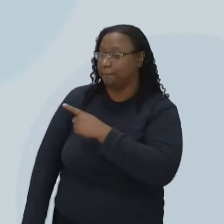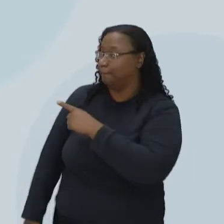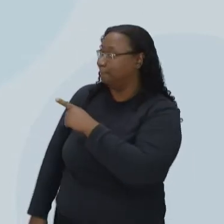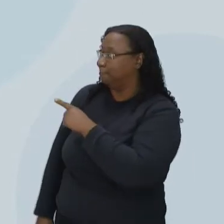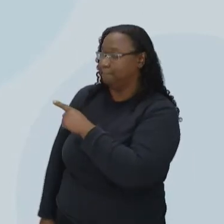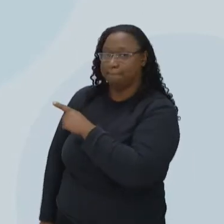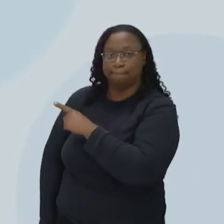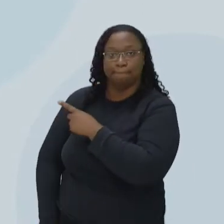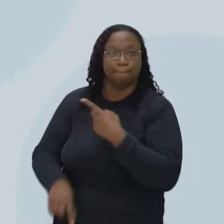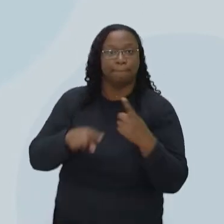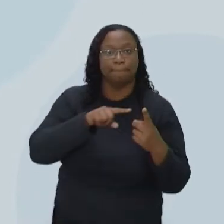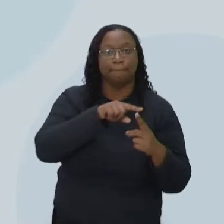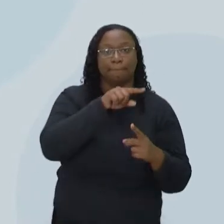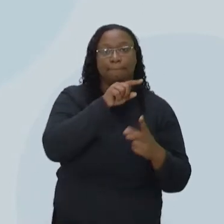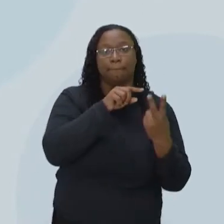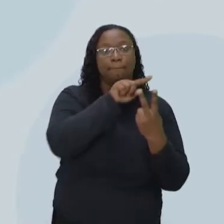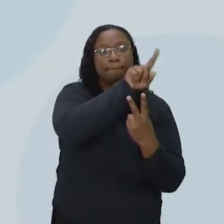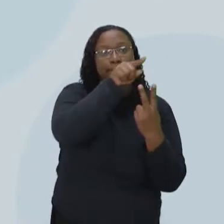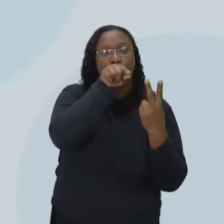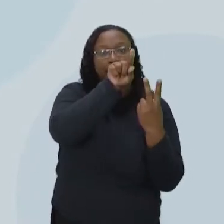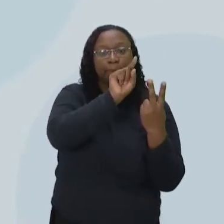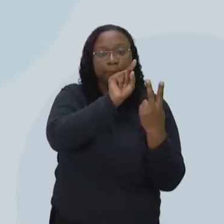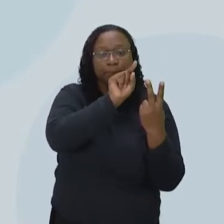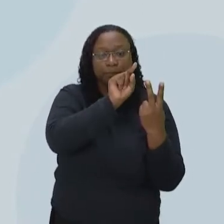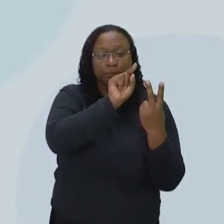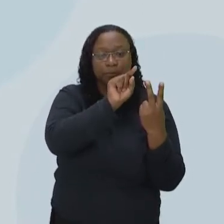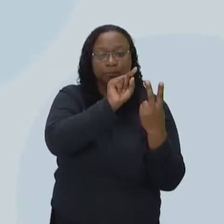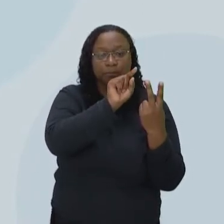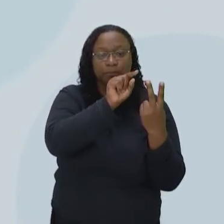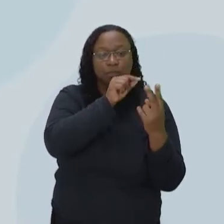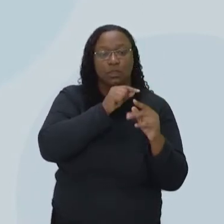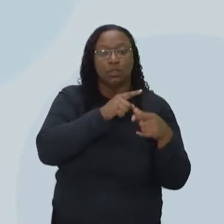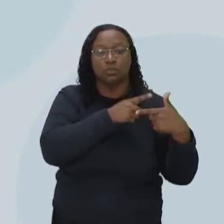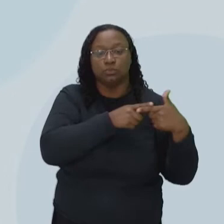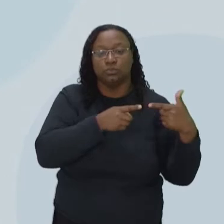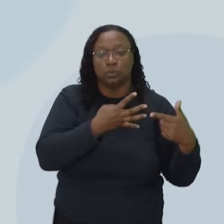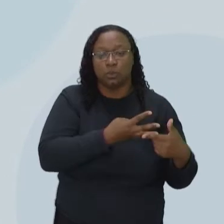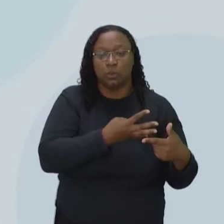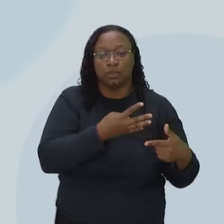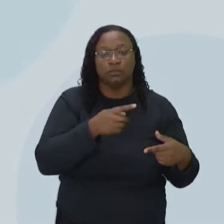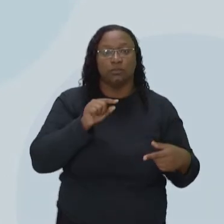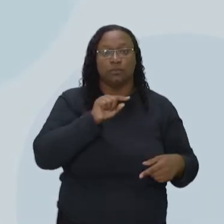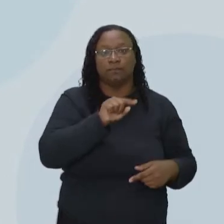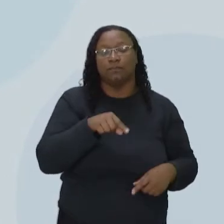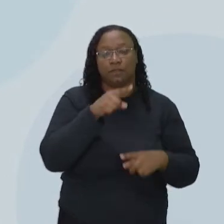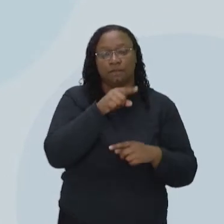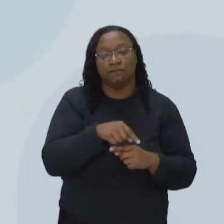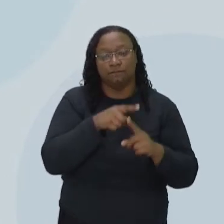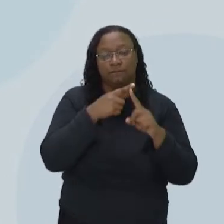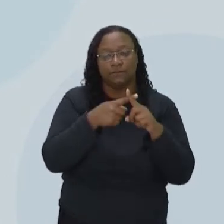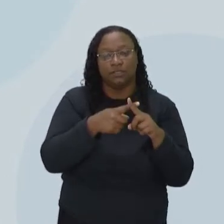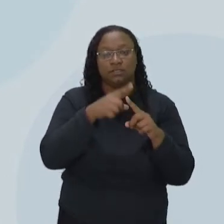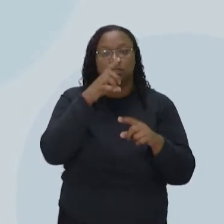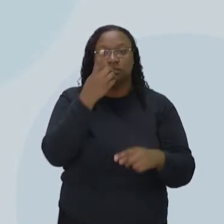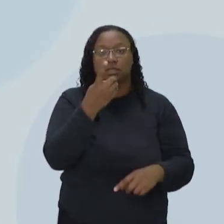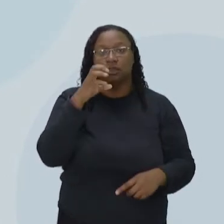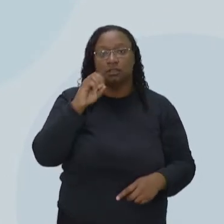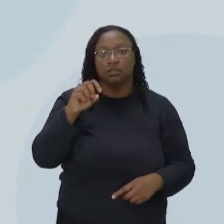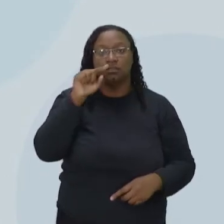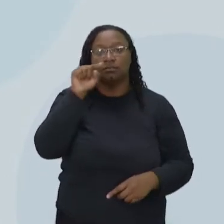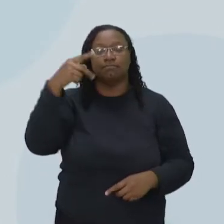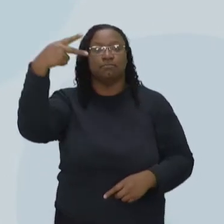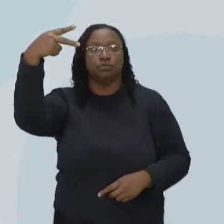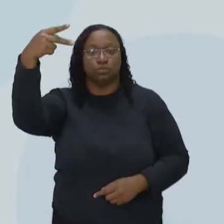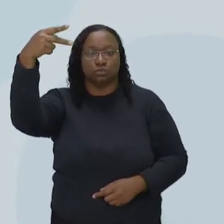π sobre 4 vezes 10 a menos 2. Muito bem. Quer ver como vai facilitar a conta? Então, eu tenho o seguinte. Para calcular